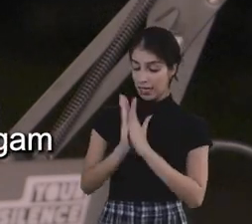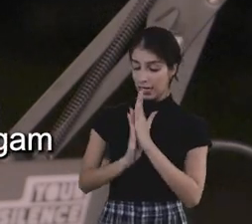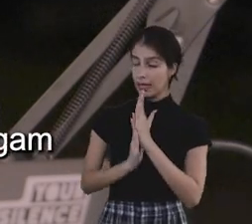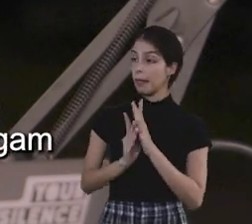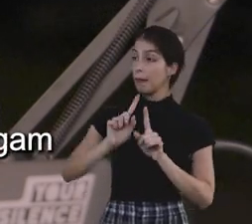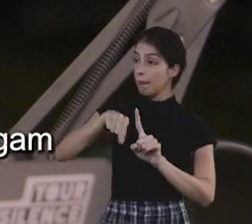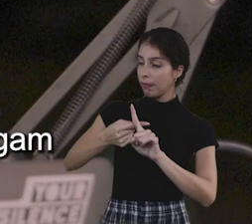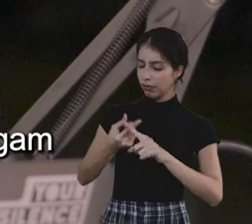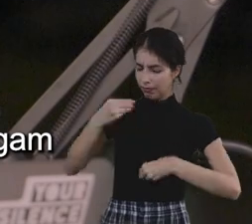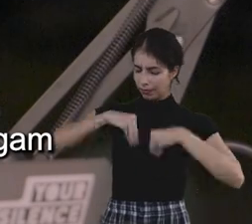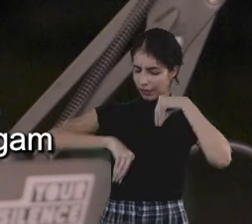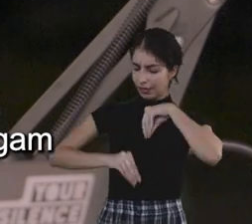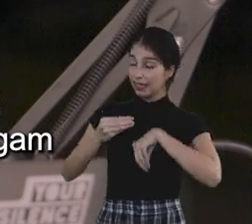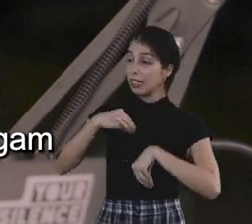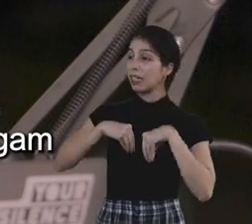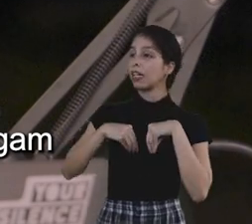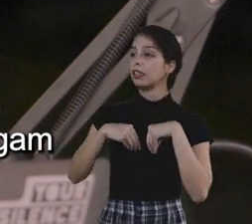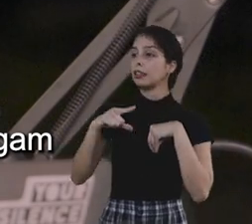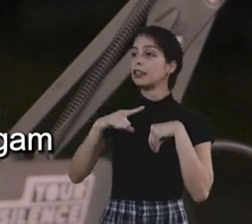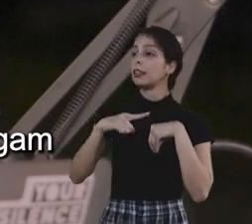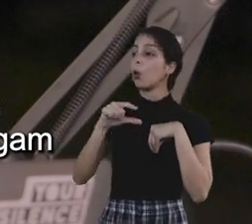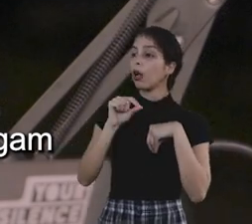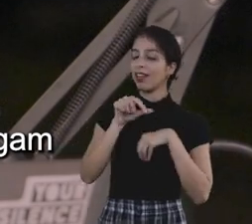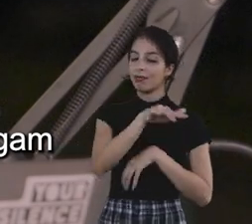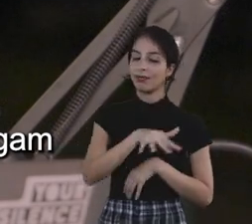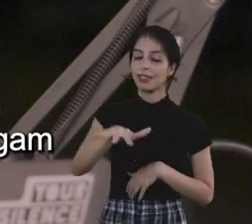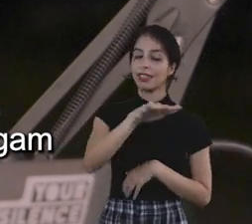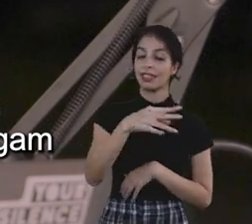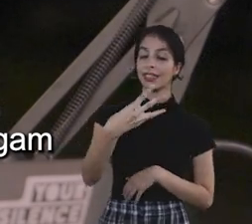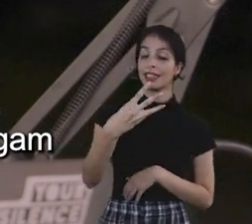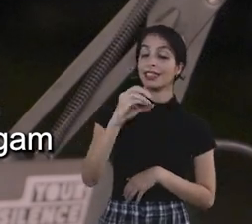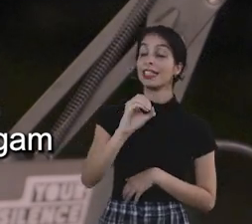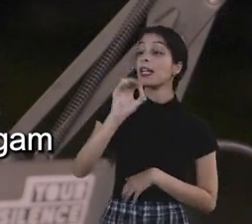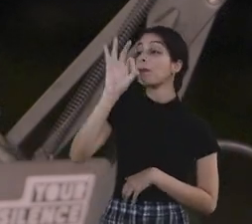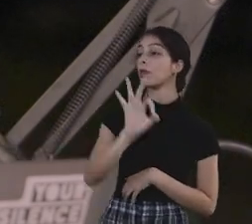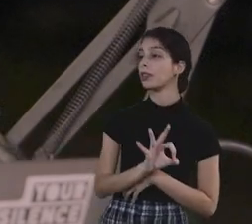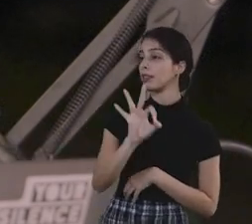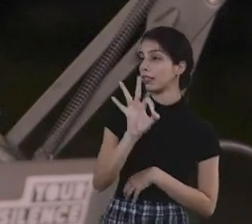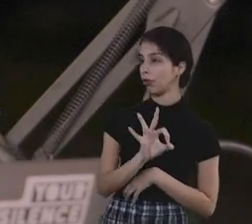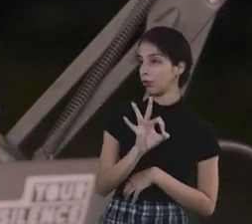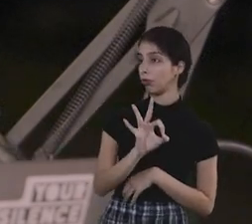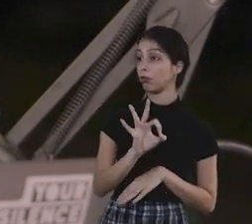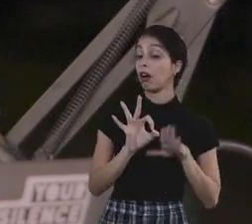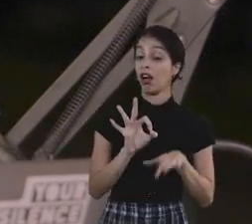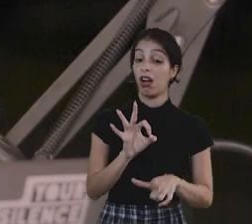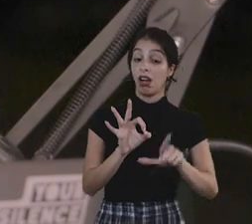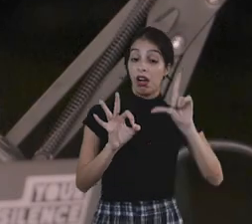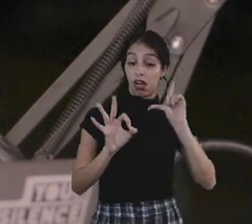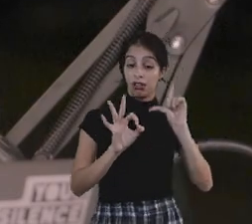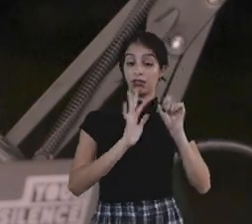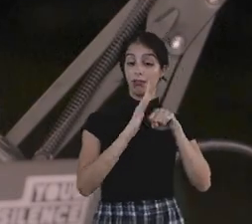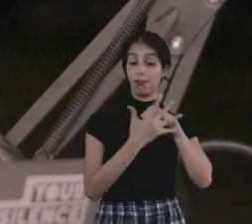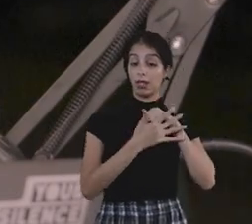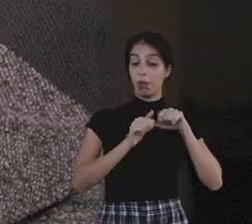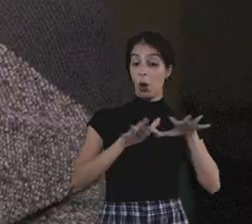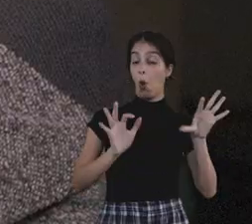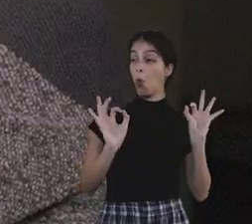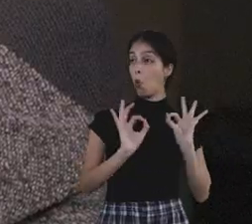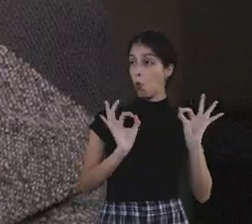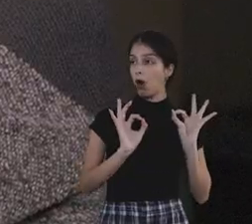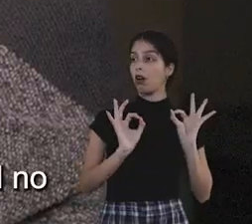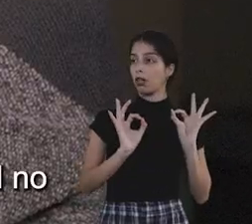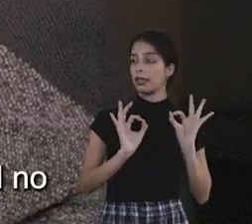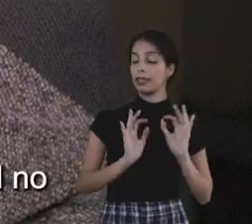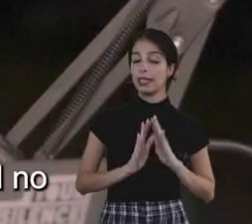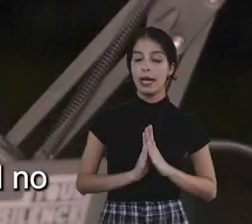somados chegam a uma prevalência de até 30% na população quando avaliado antes da pandemia Nossa